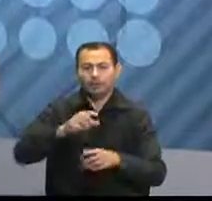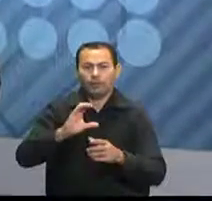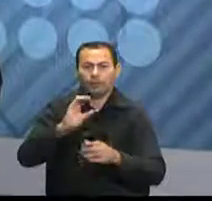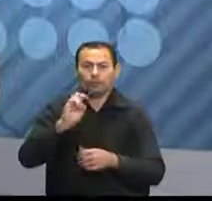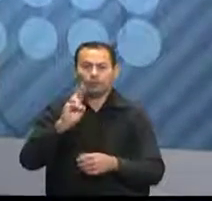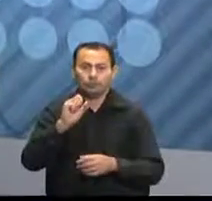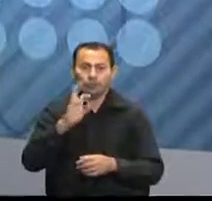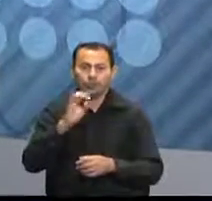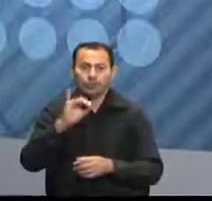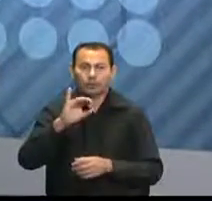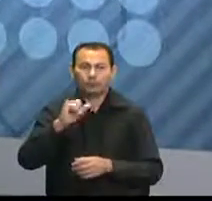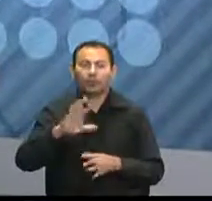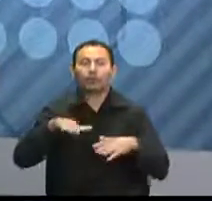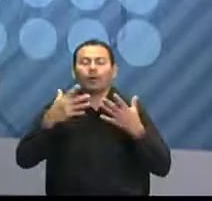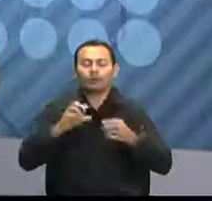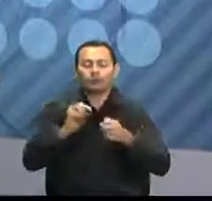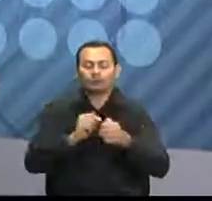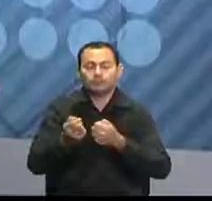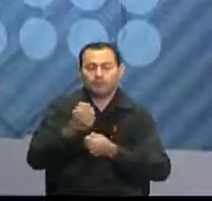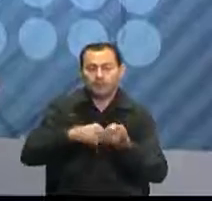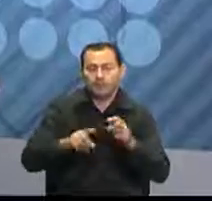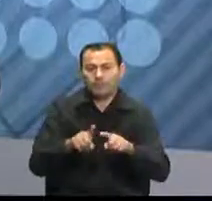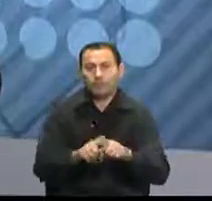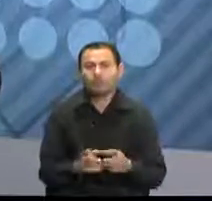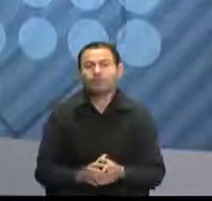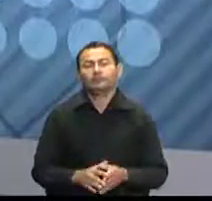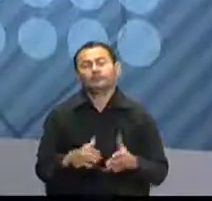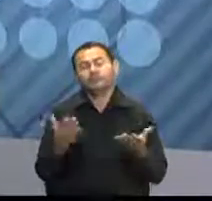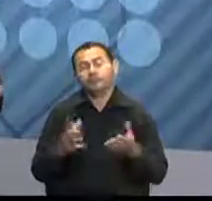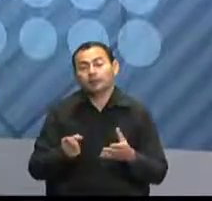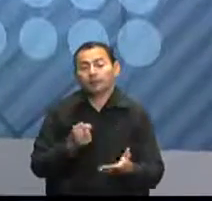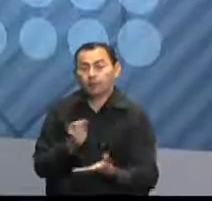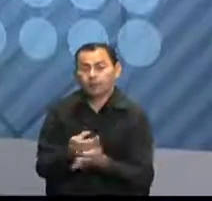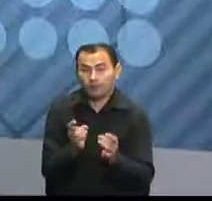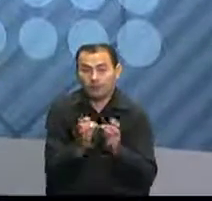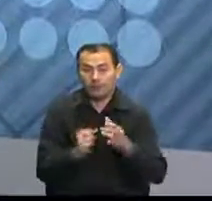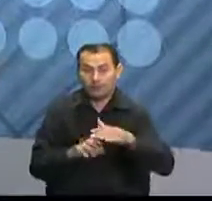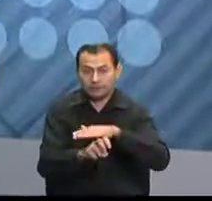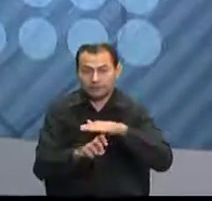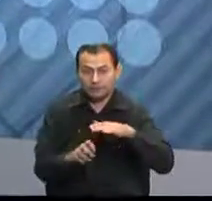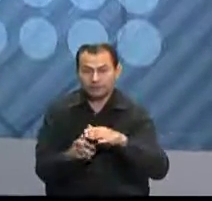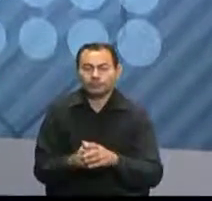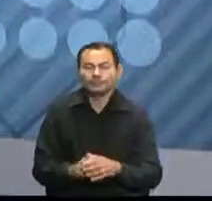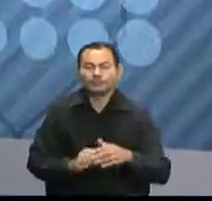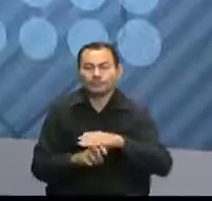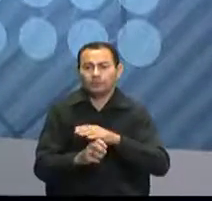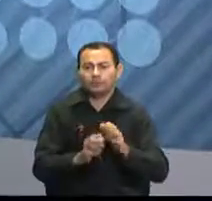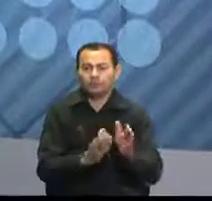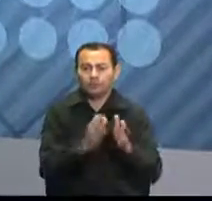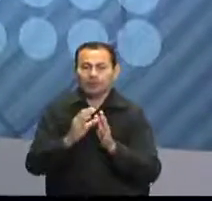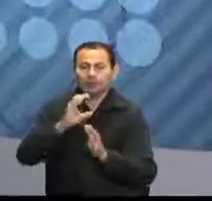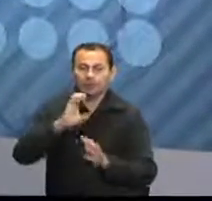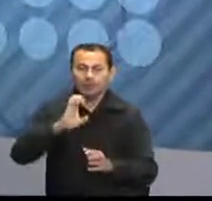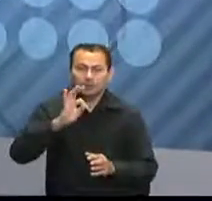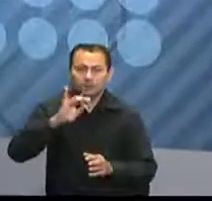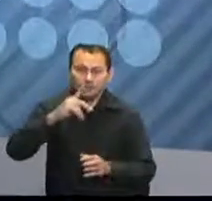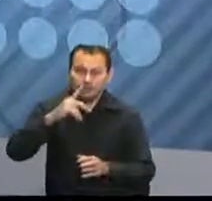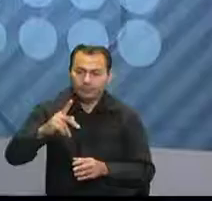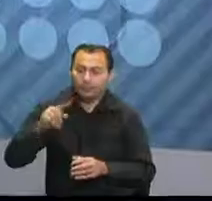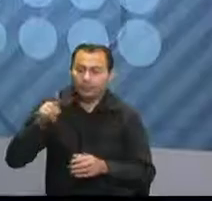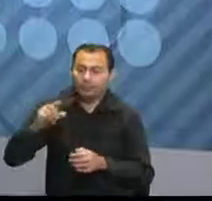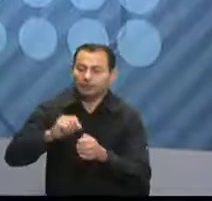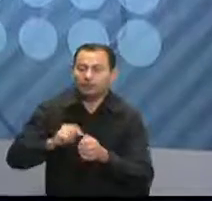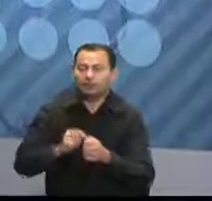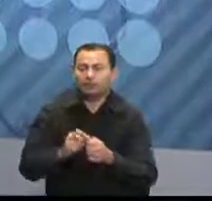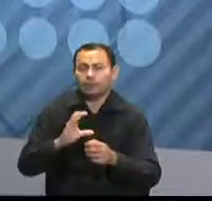na copa vai ser operacional e operacionalizado então eu comprovei numa ação essa senhora vai passar a equipe ela vai fazer ali